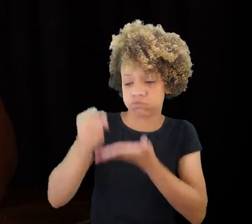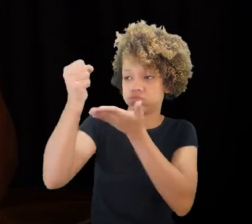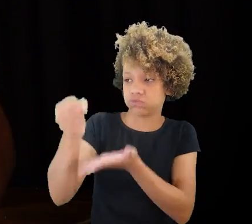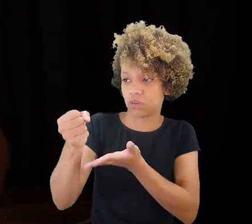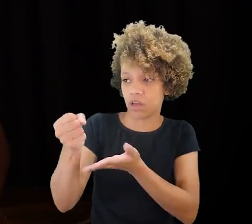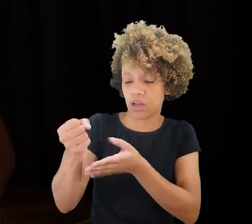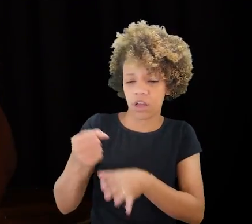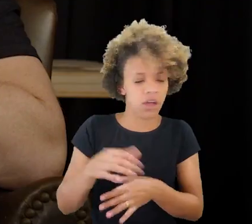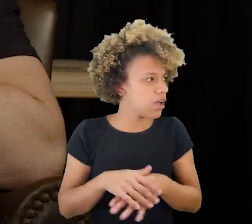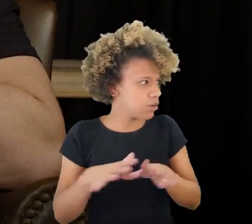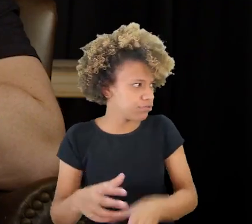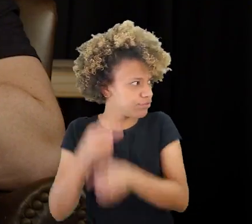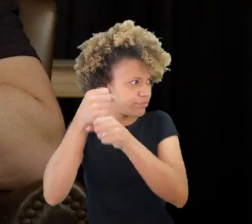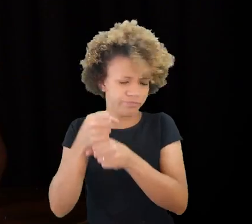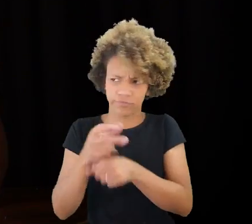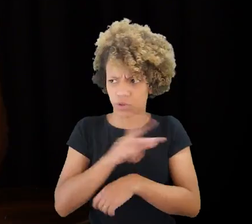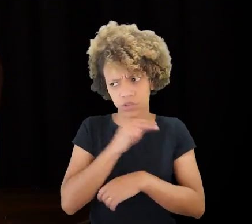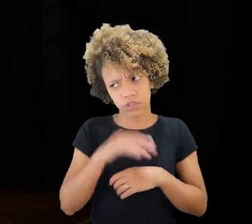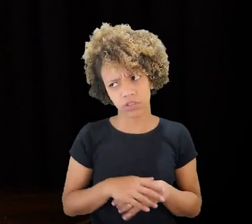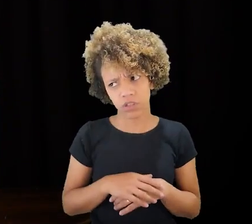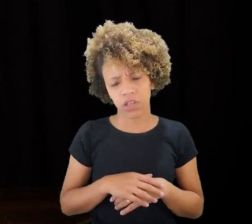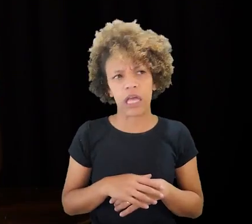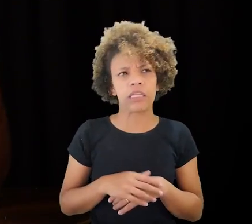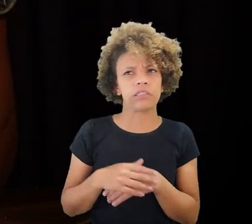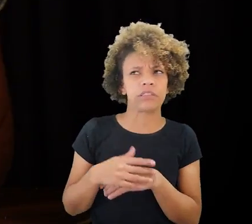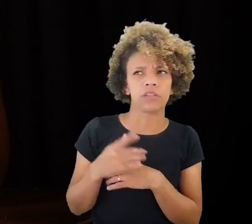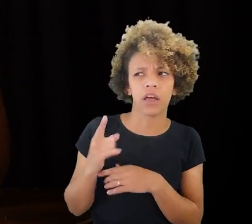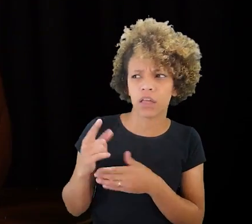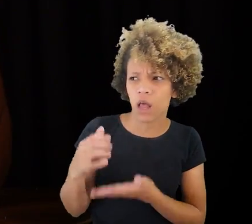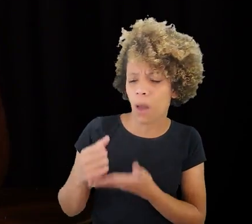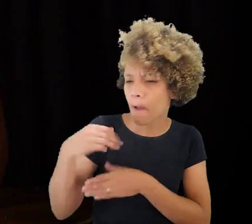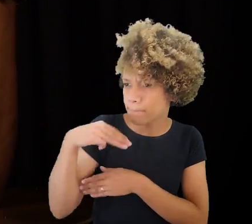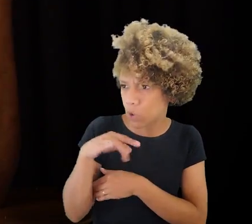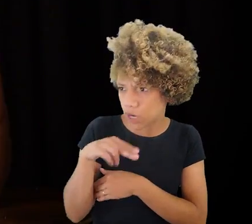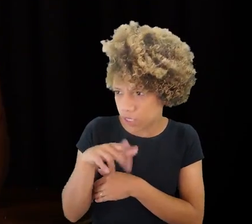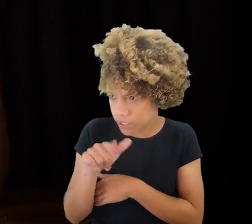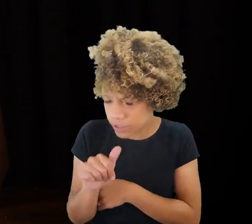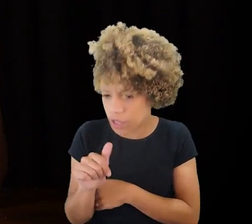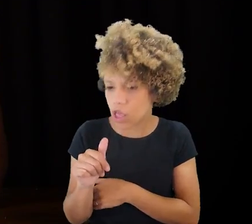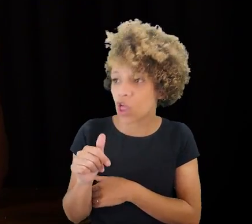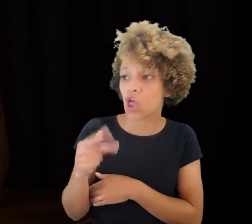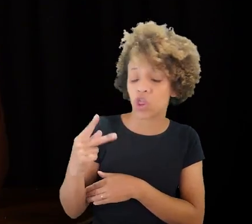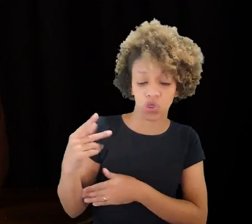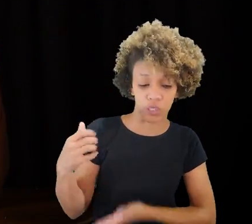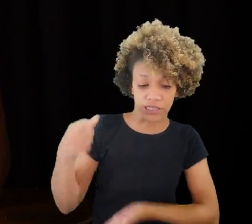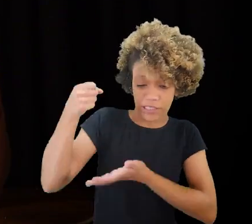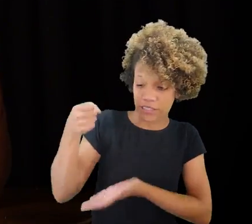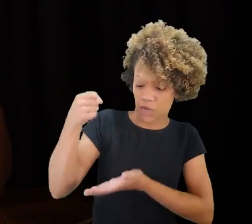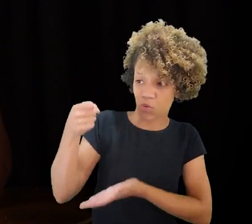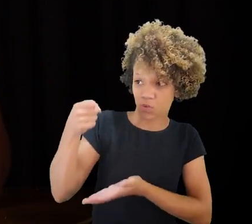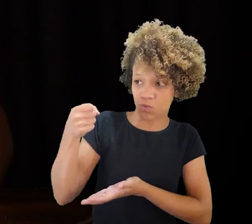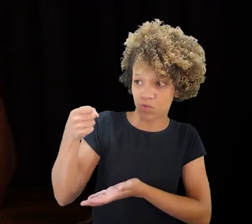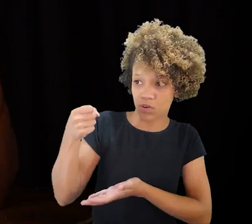cara tá ligado porque era XIX eu dei duas para aquele e Molina eu dei para ele duas duas do saco assim